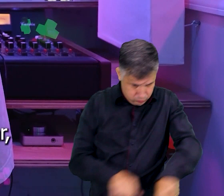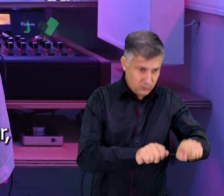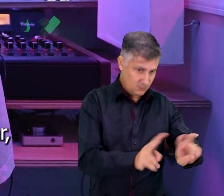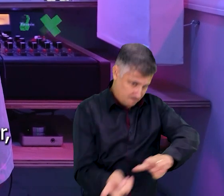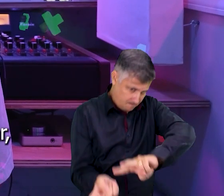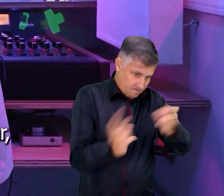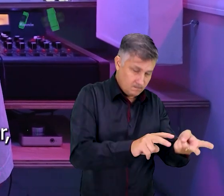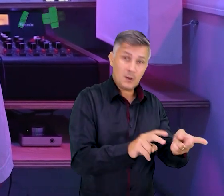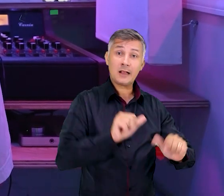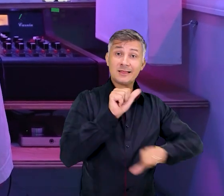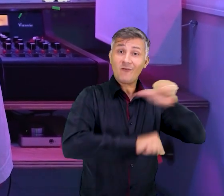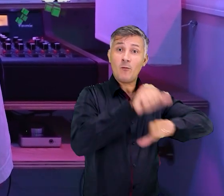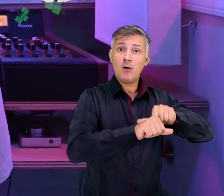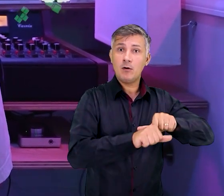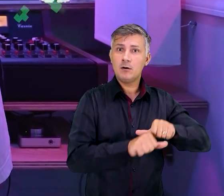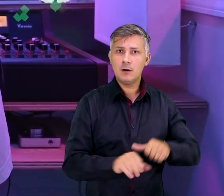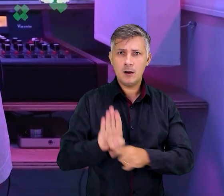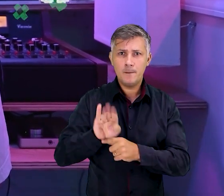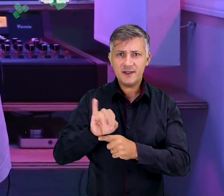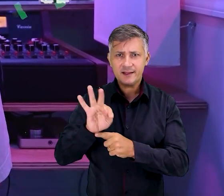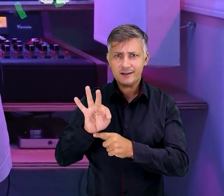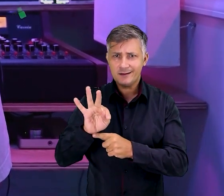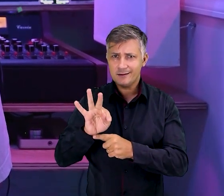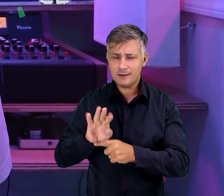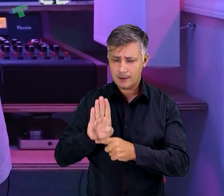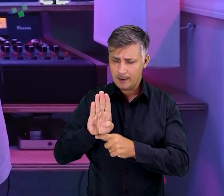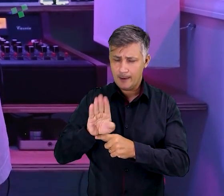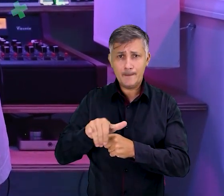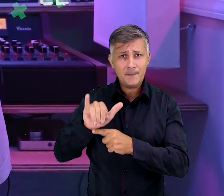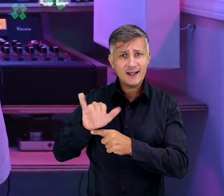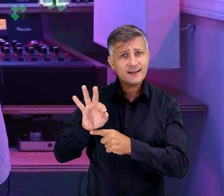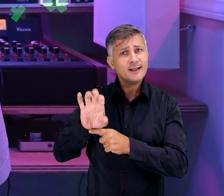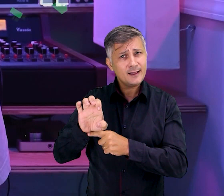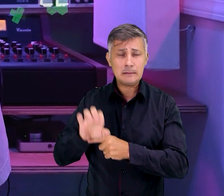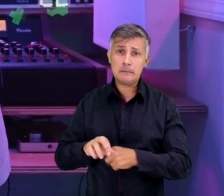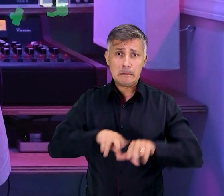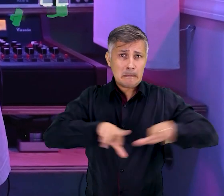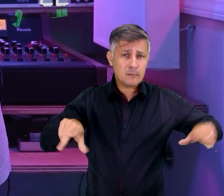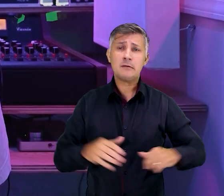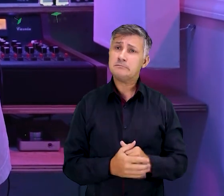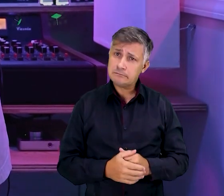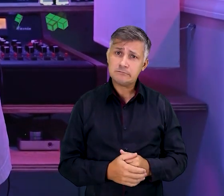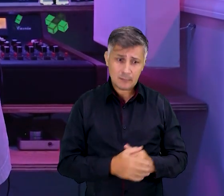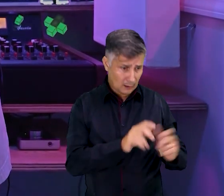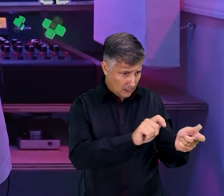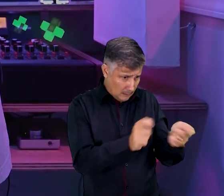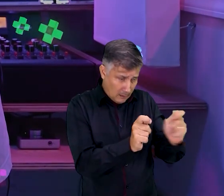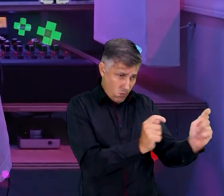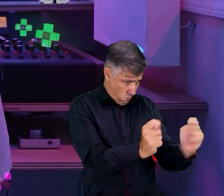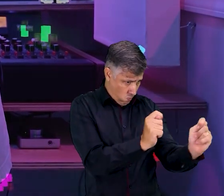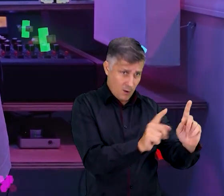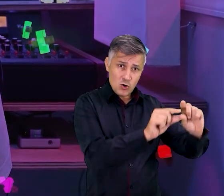digitalizar, transformando então em bits, bytes para dentro de um computador onde vão ser editadas